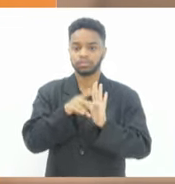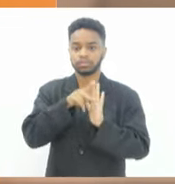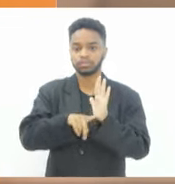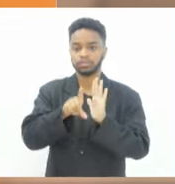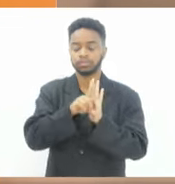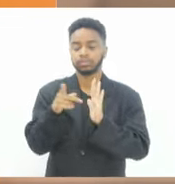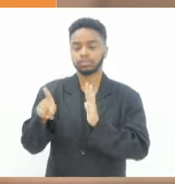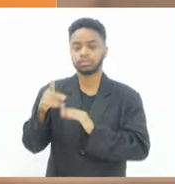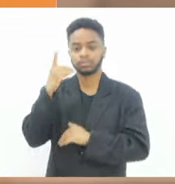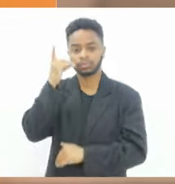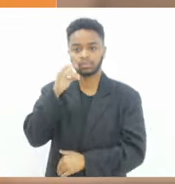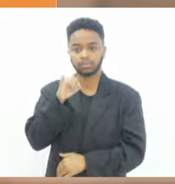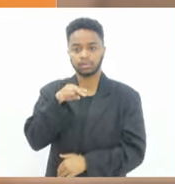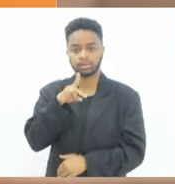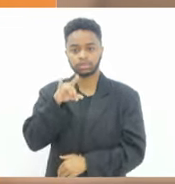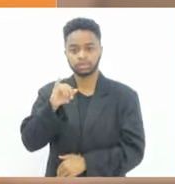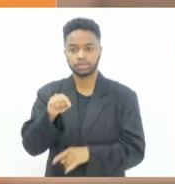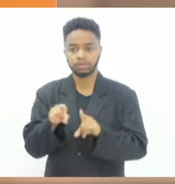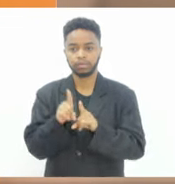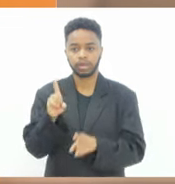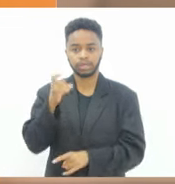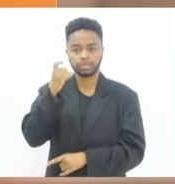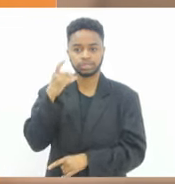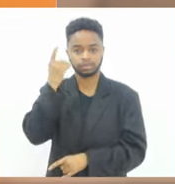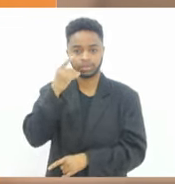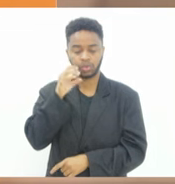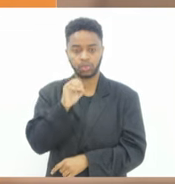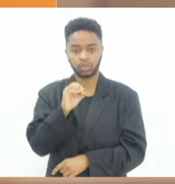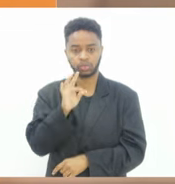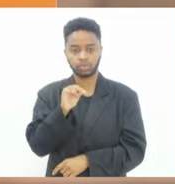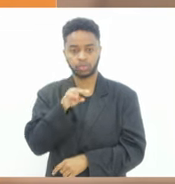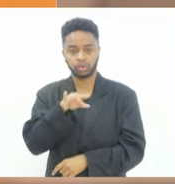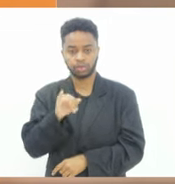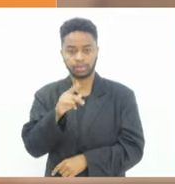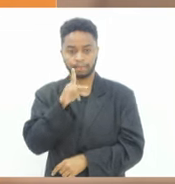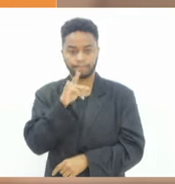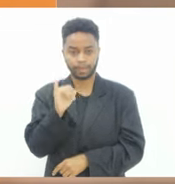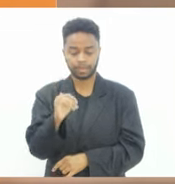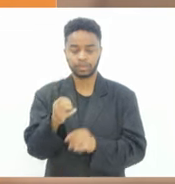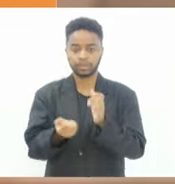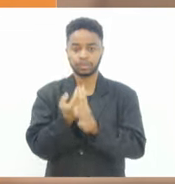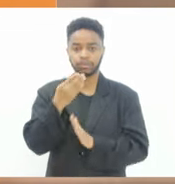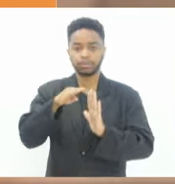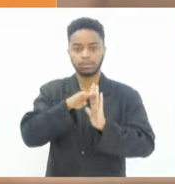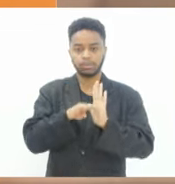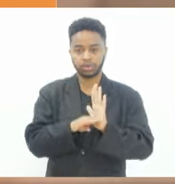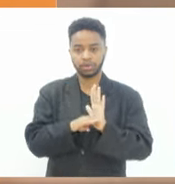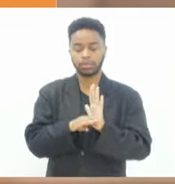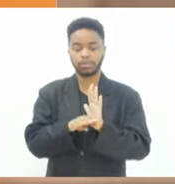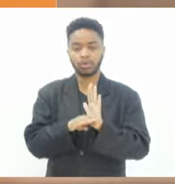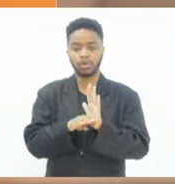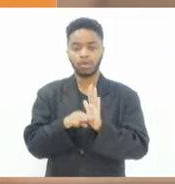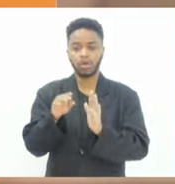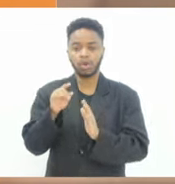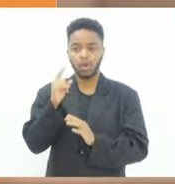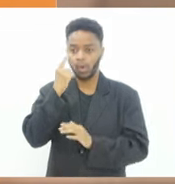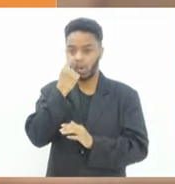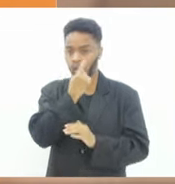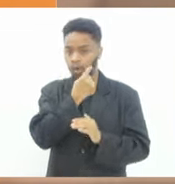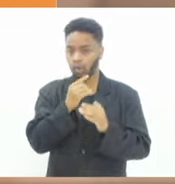deputada Índia Armelau e do ex-deputado Otone de Paula Pai, que cria o programa Além dos Olhos, para